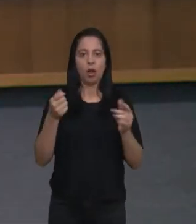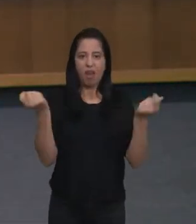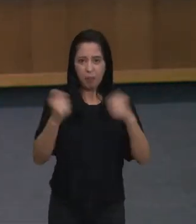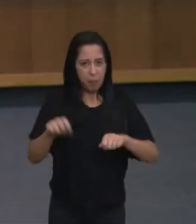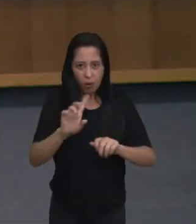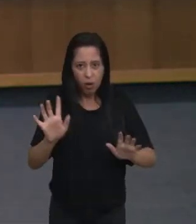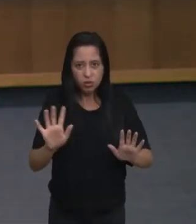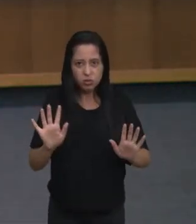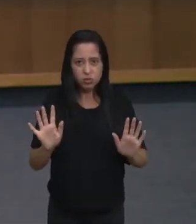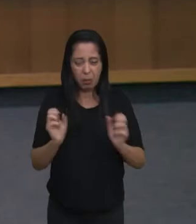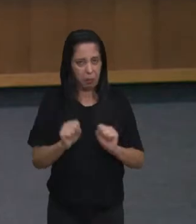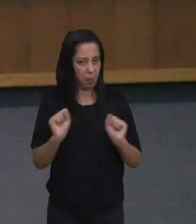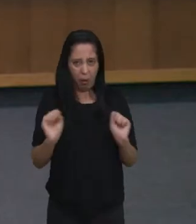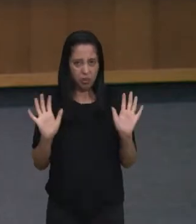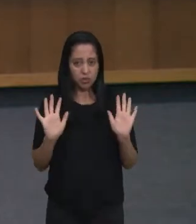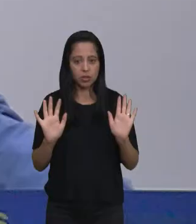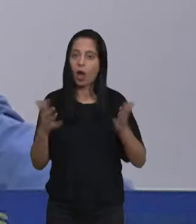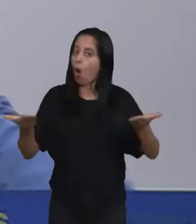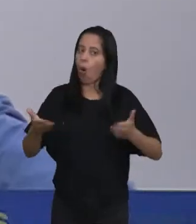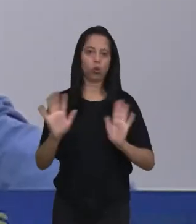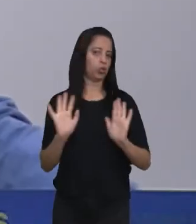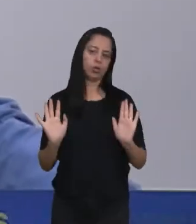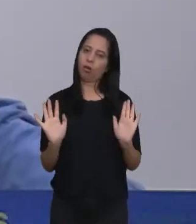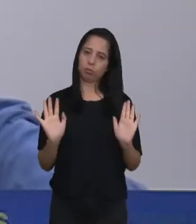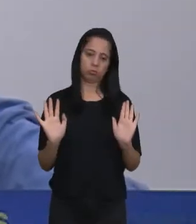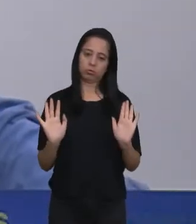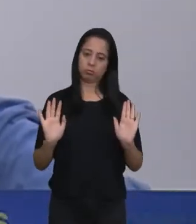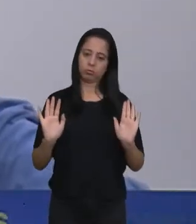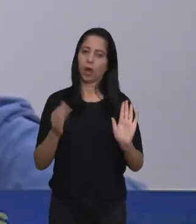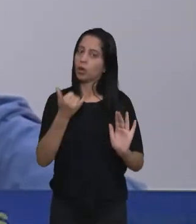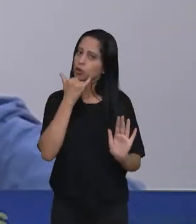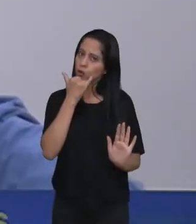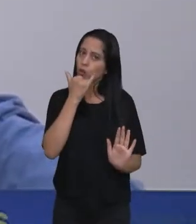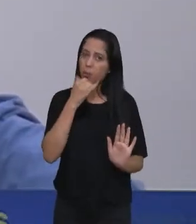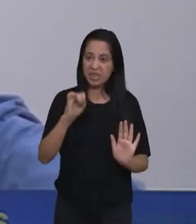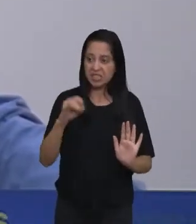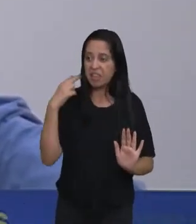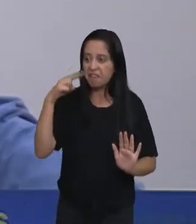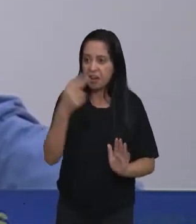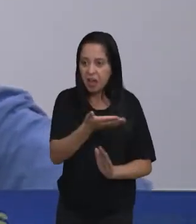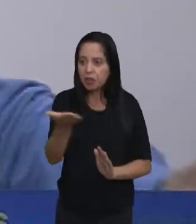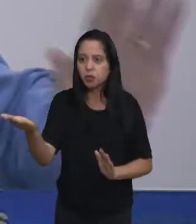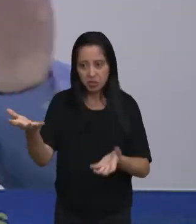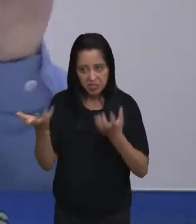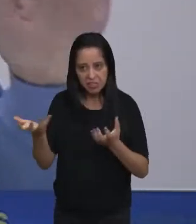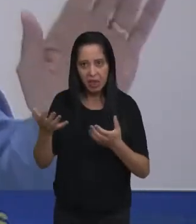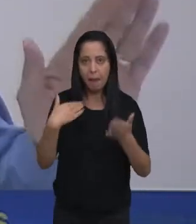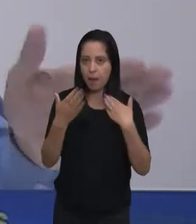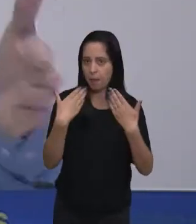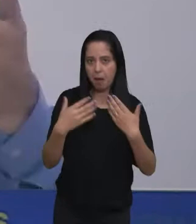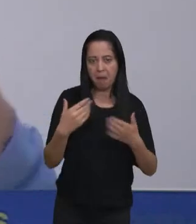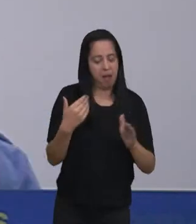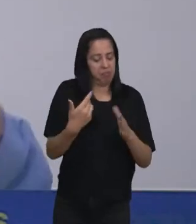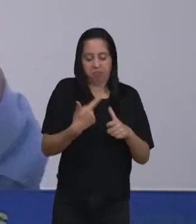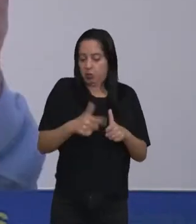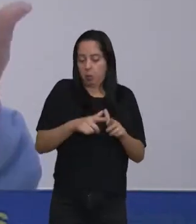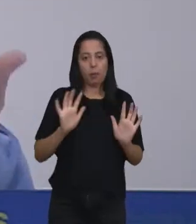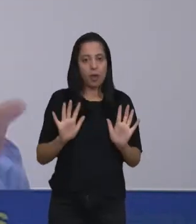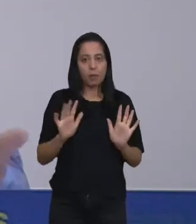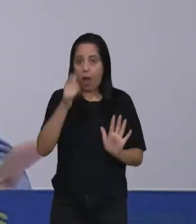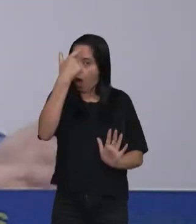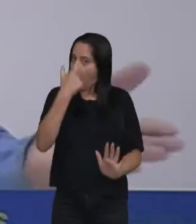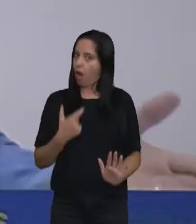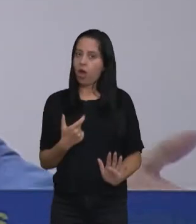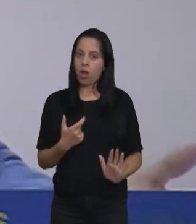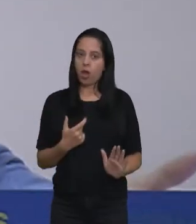presidente? por minuto, eu hoje não posso ficar aqui. Se os vereadores quiserem receber alguém aqui, para mim não tem problema nenhum.